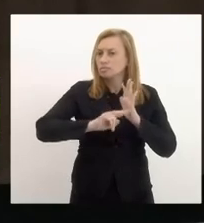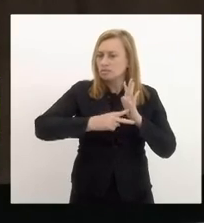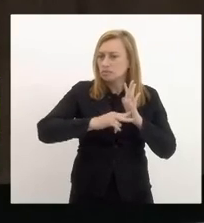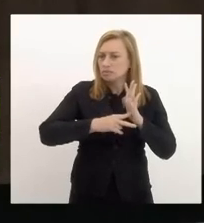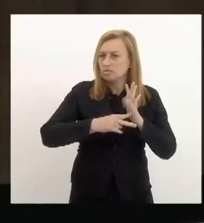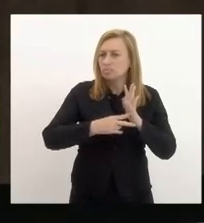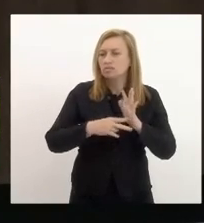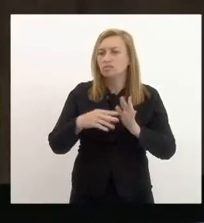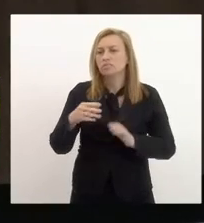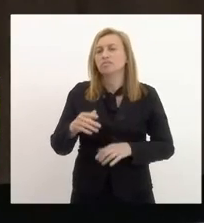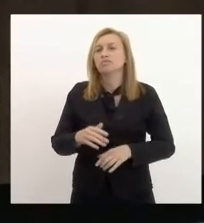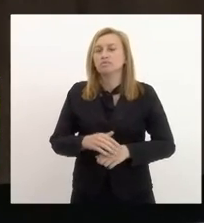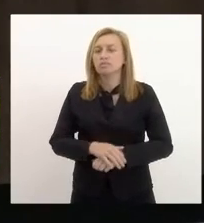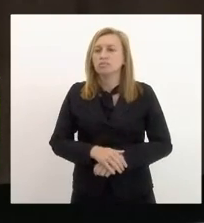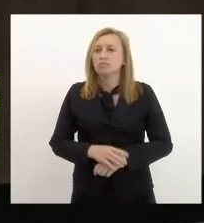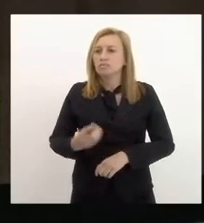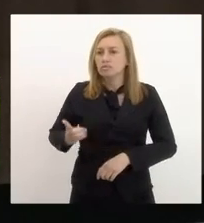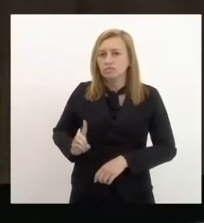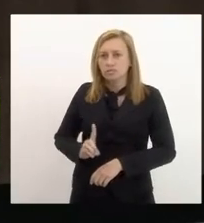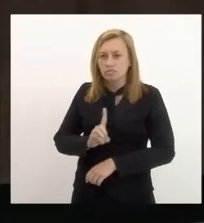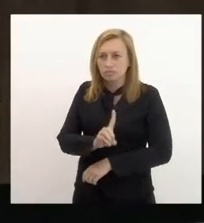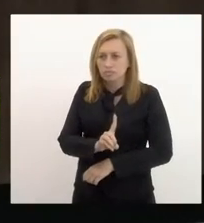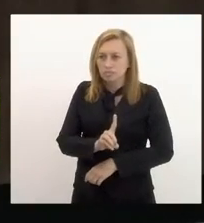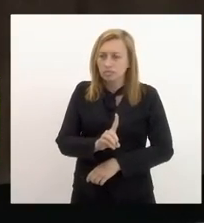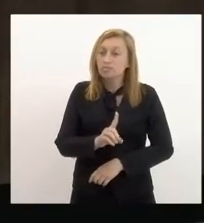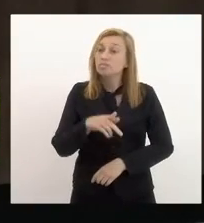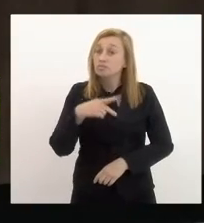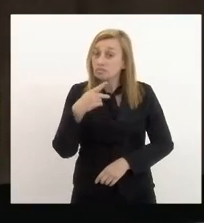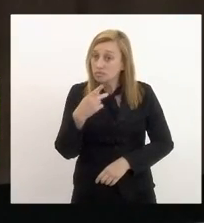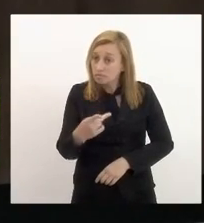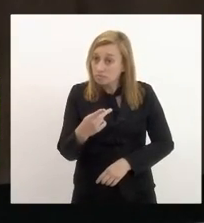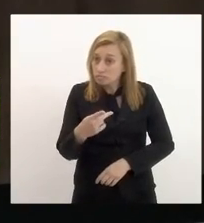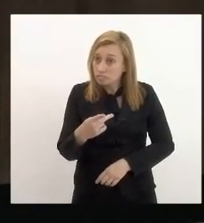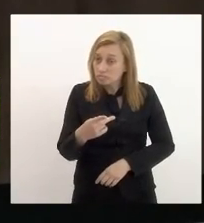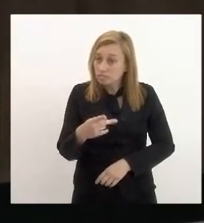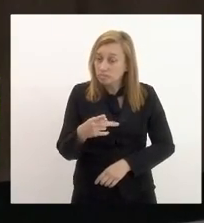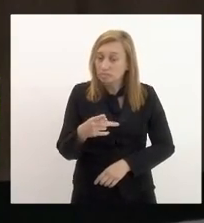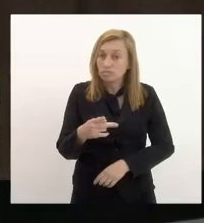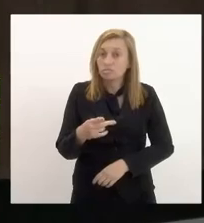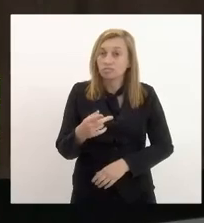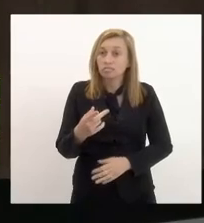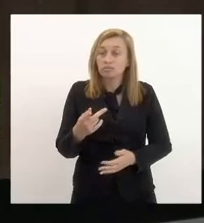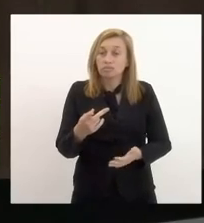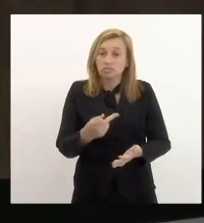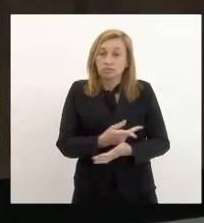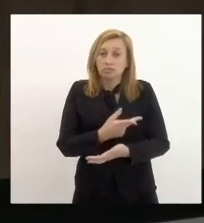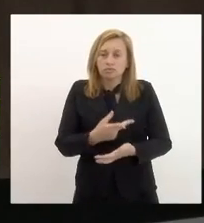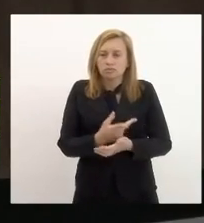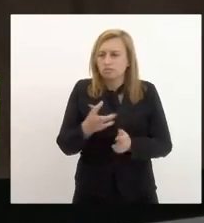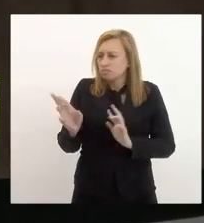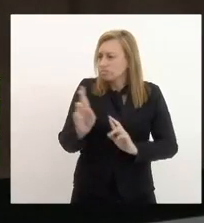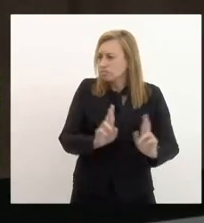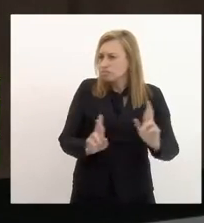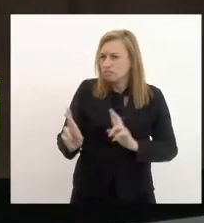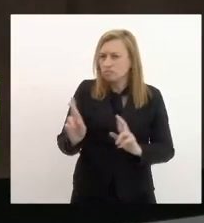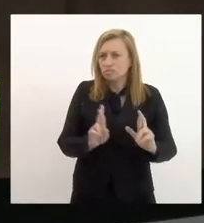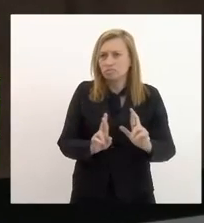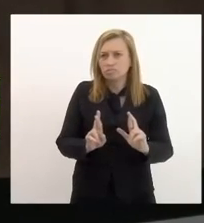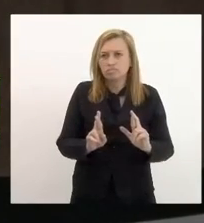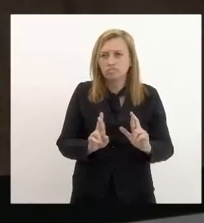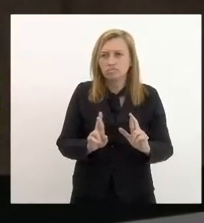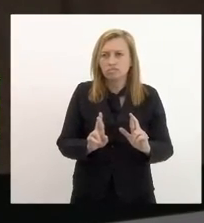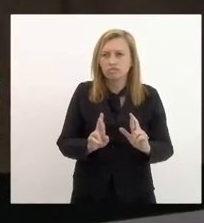públicos estaduais vem aqui é externar né Essa perplexidade em relação à